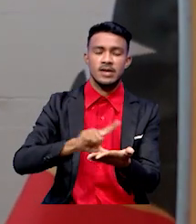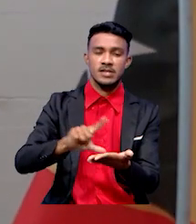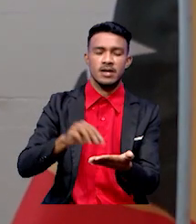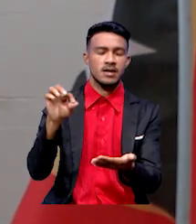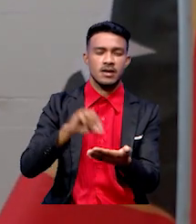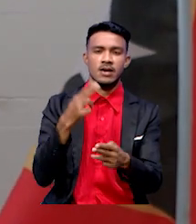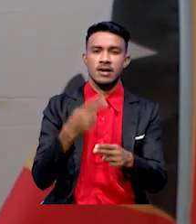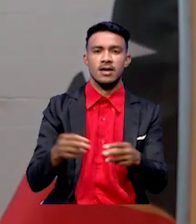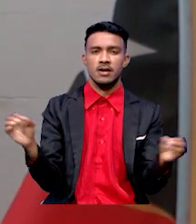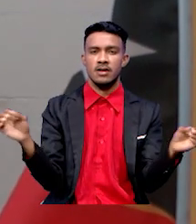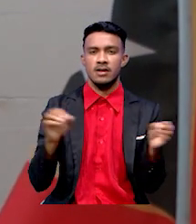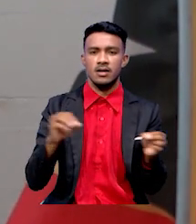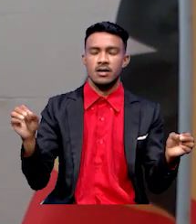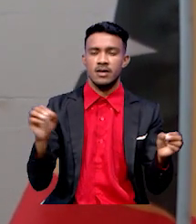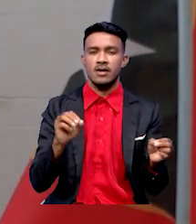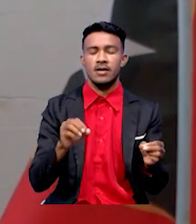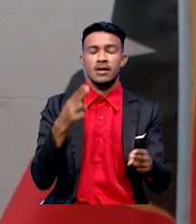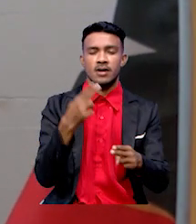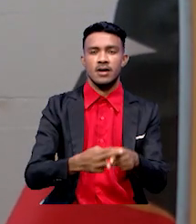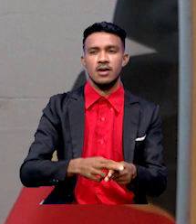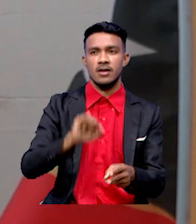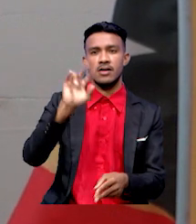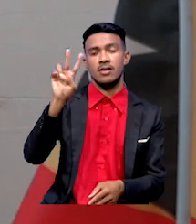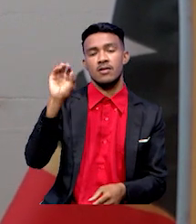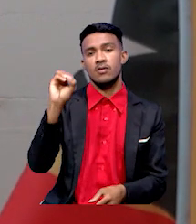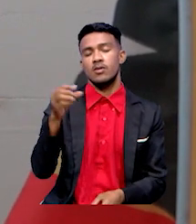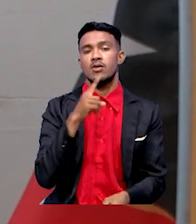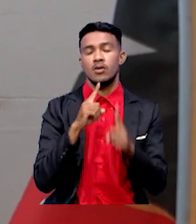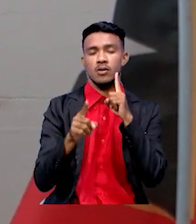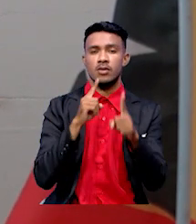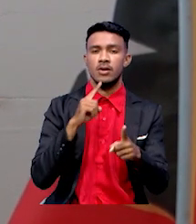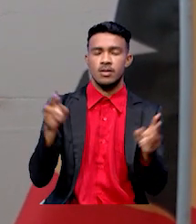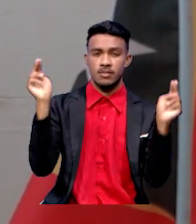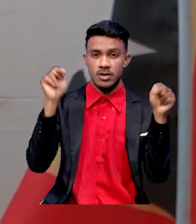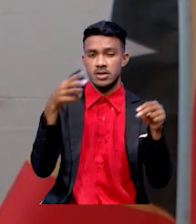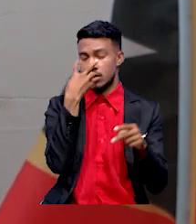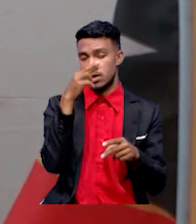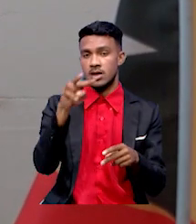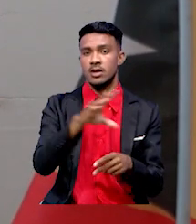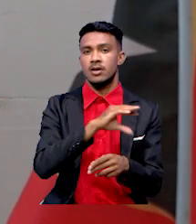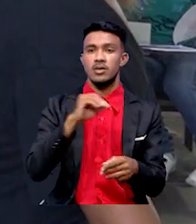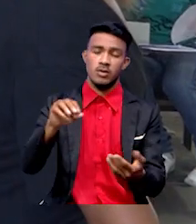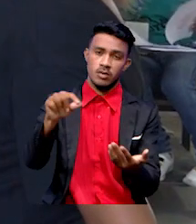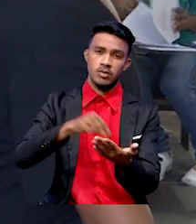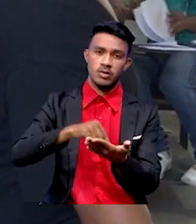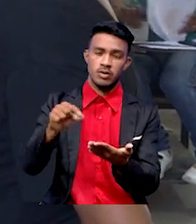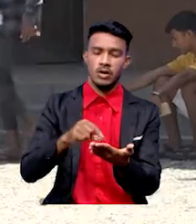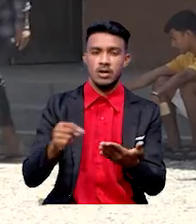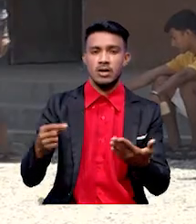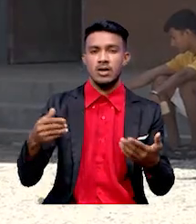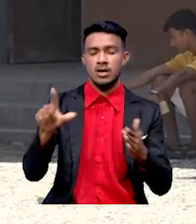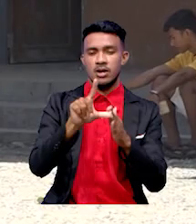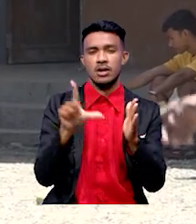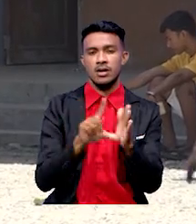Coordenador Advocacia Fontil Ivo Colimaulai Costa Teten precisa de dia classificação Husilei Nebeiha.